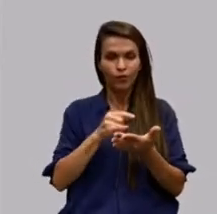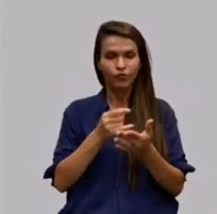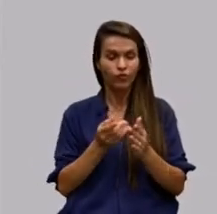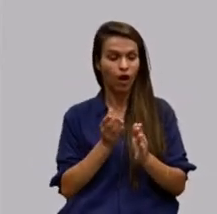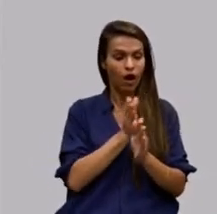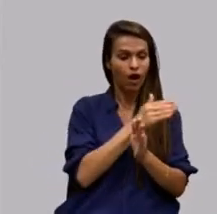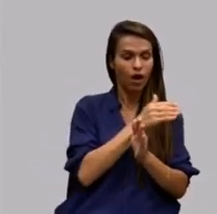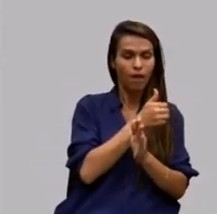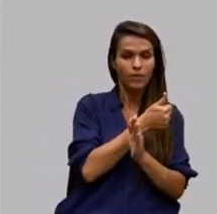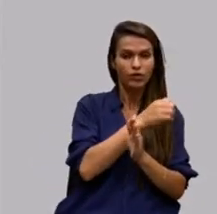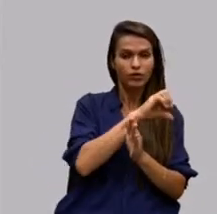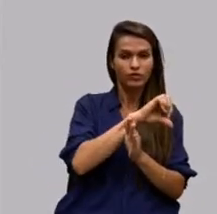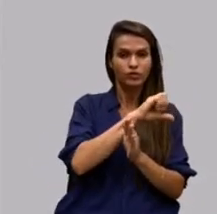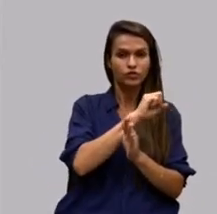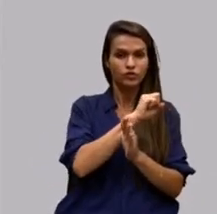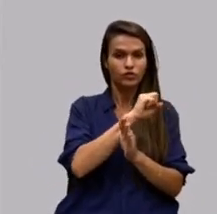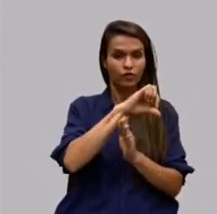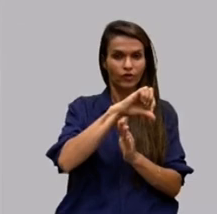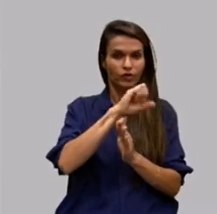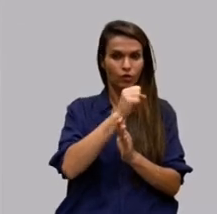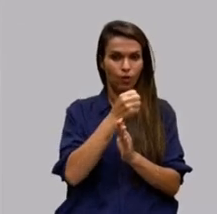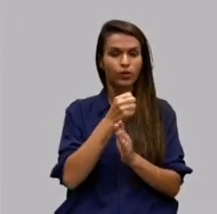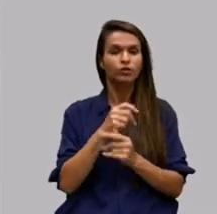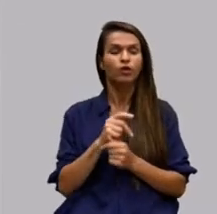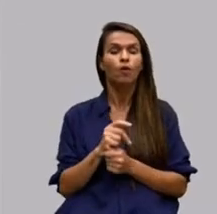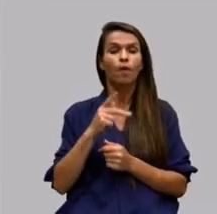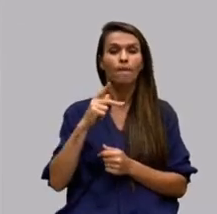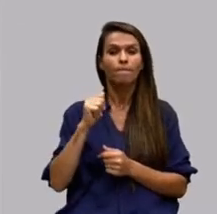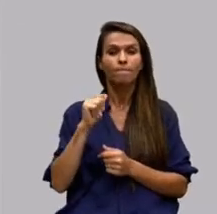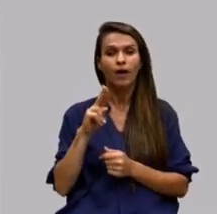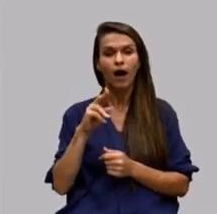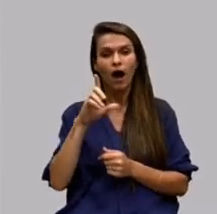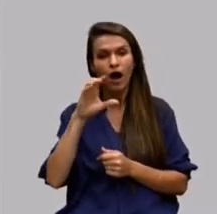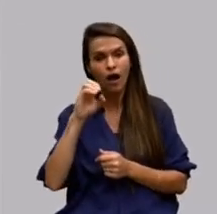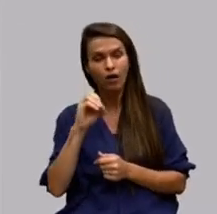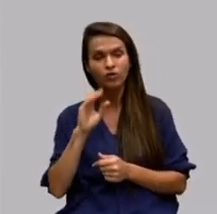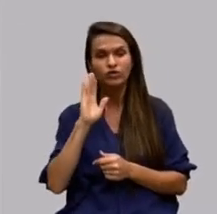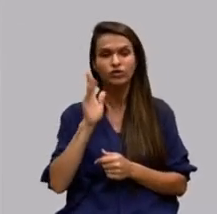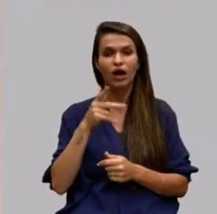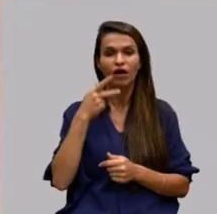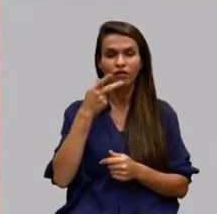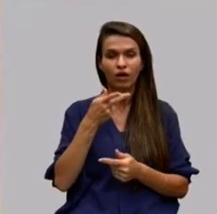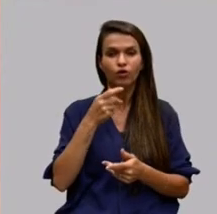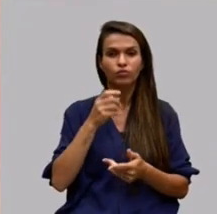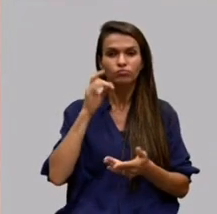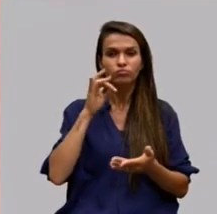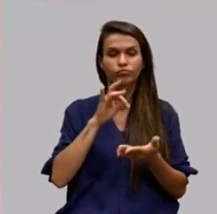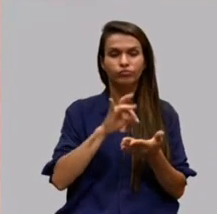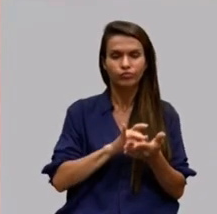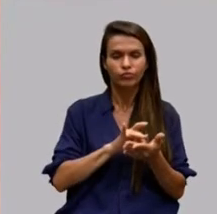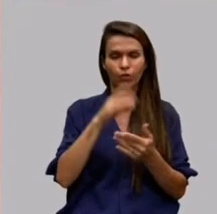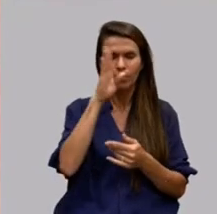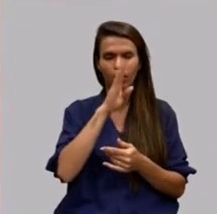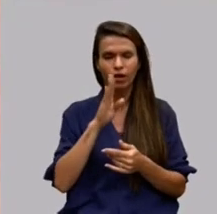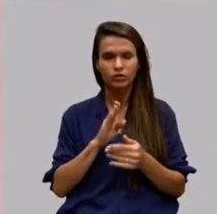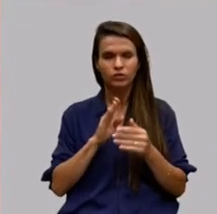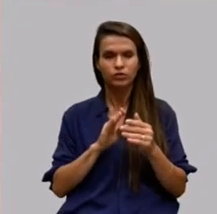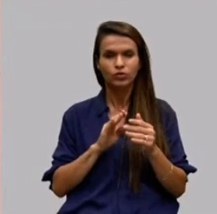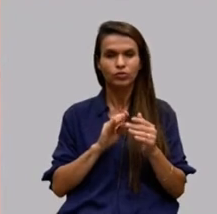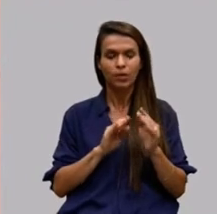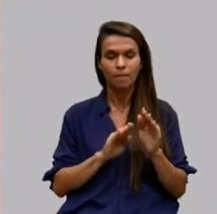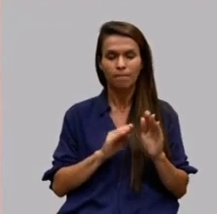1998, o Paulo já mencionou aqui claramente, o índice oficial do Brasil que mede a inflação é o